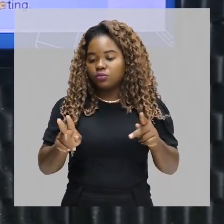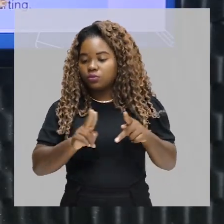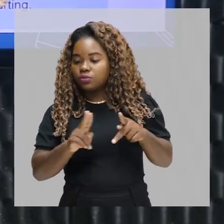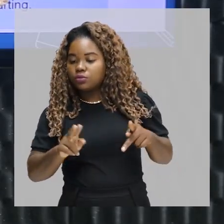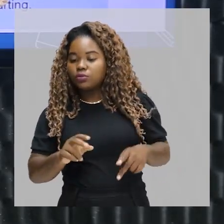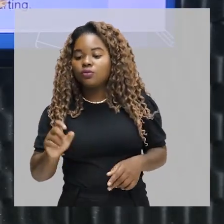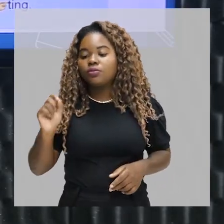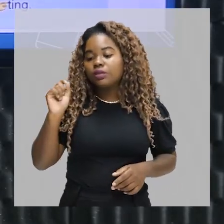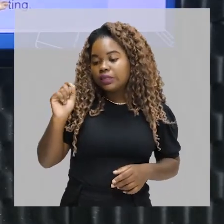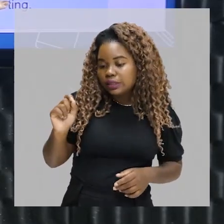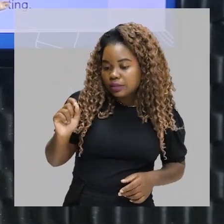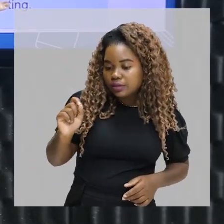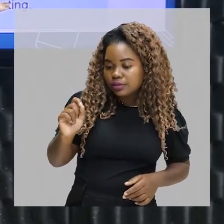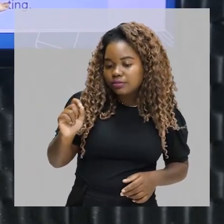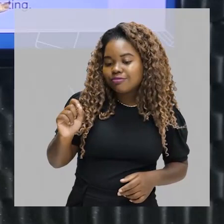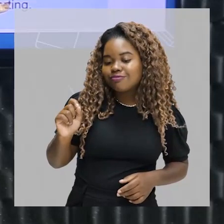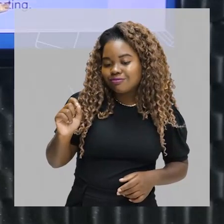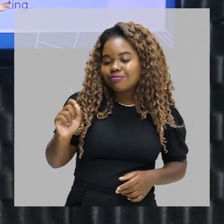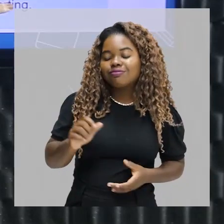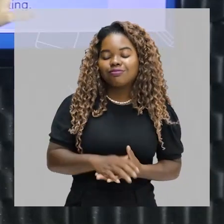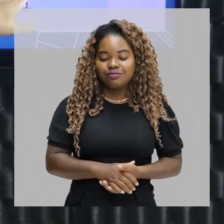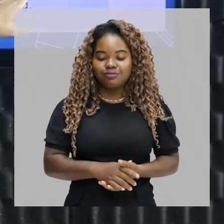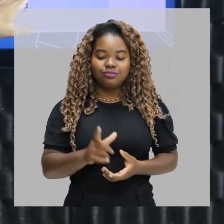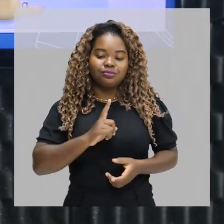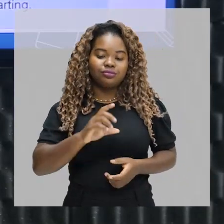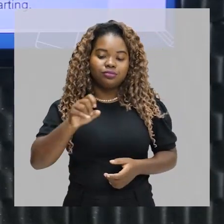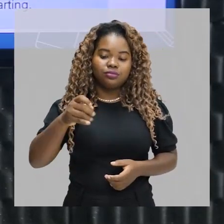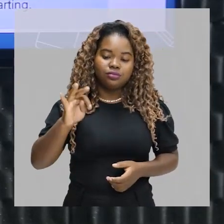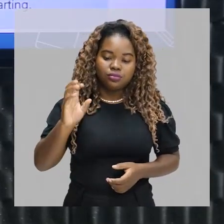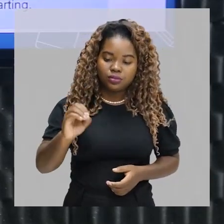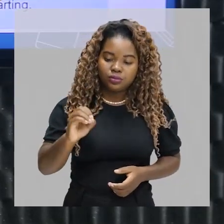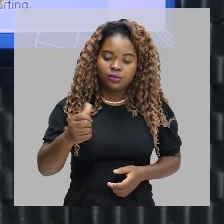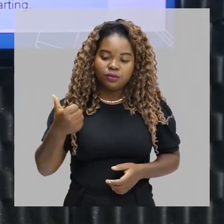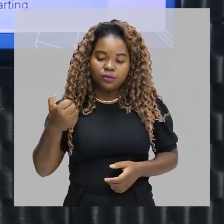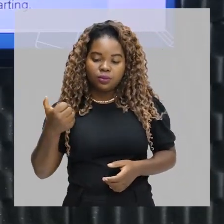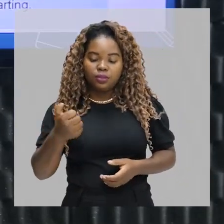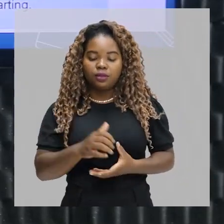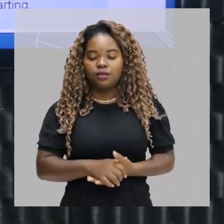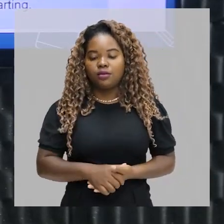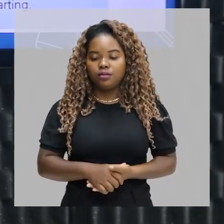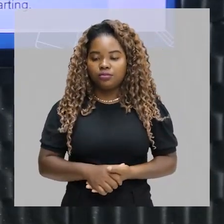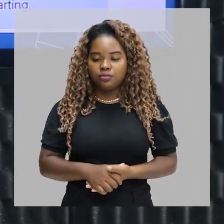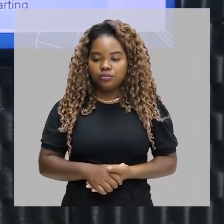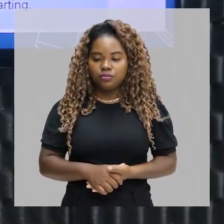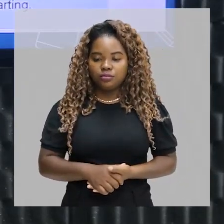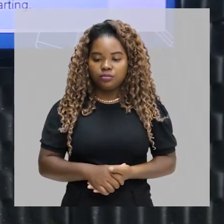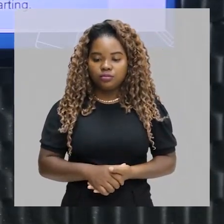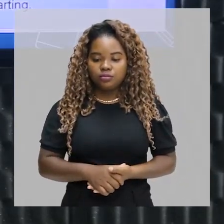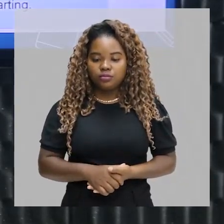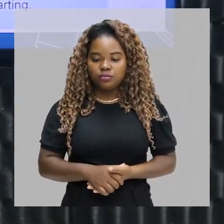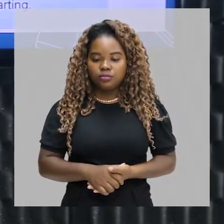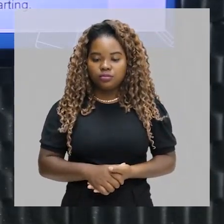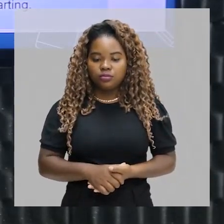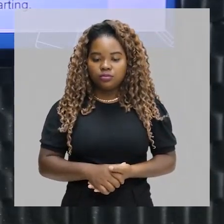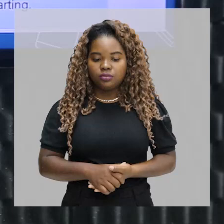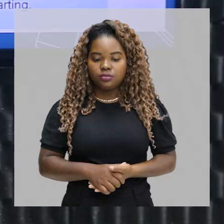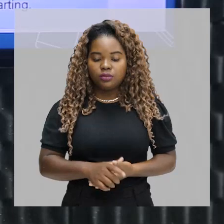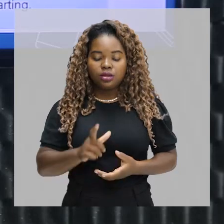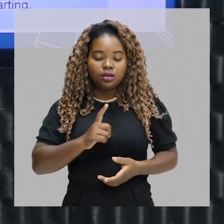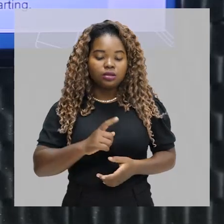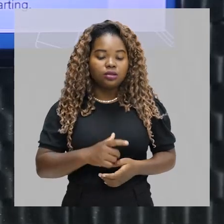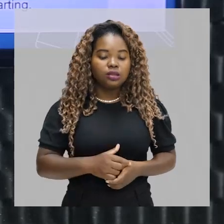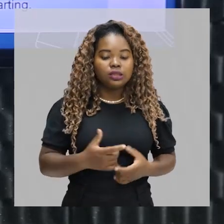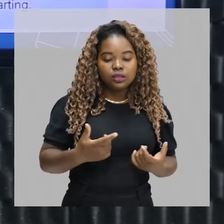se referir a um objeto, a caneta. Por isso que eu usei which e não who. E aí existe na língua inglesa um pronome